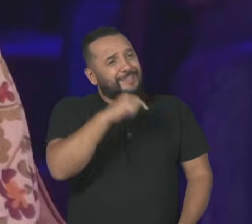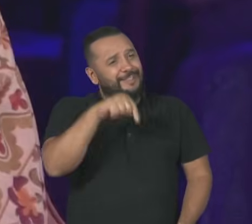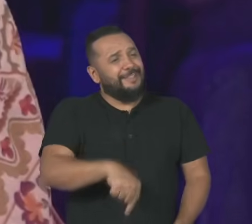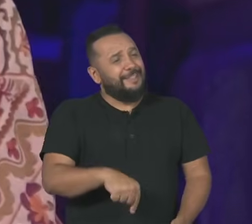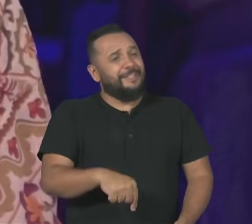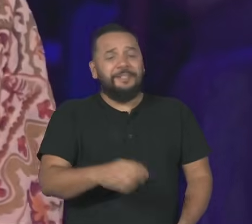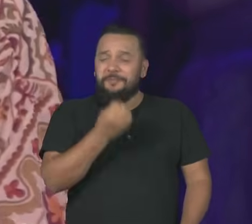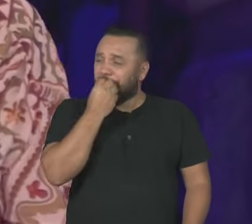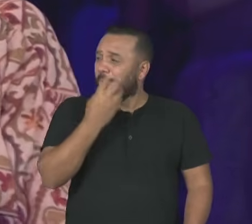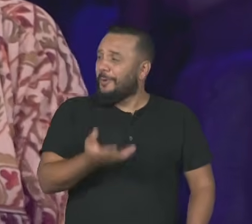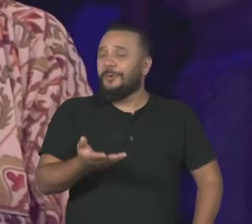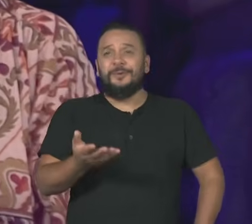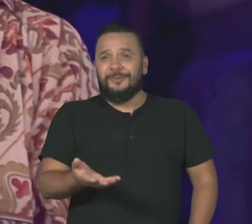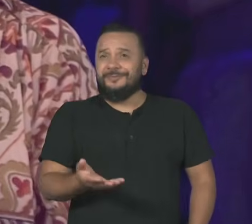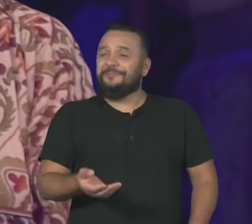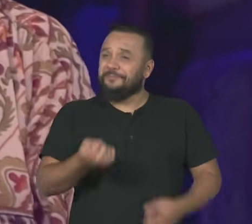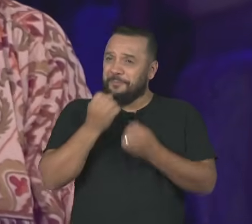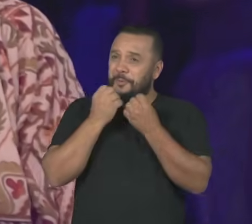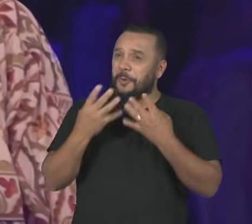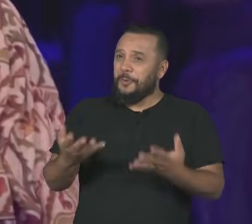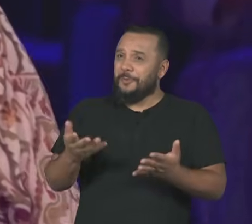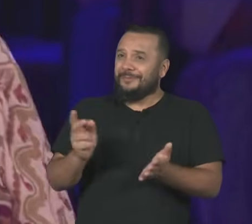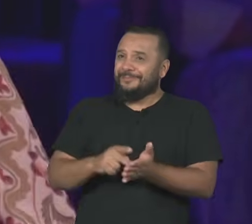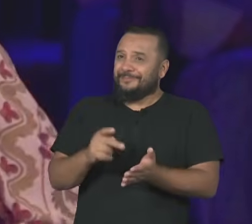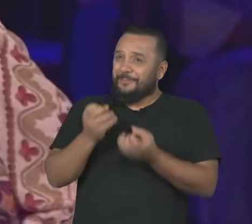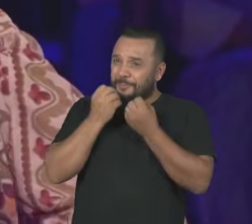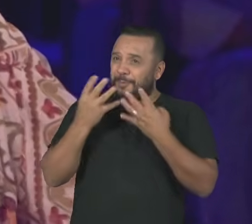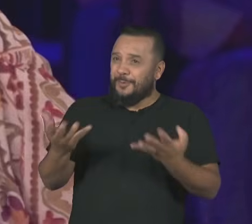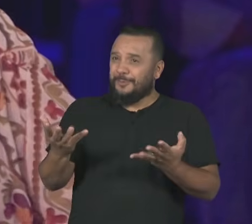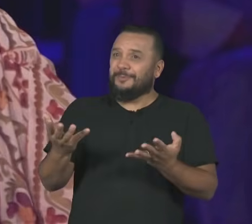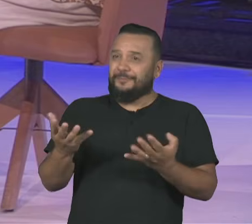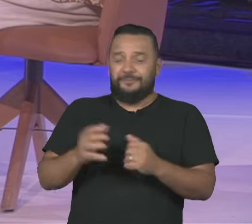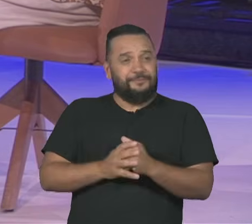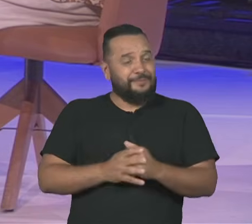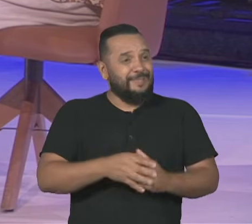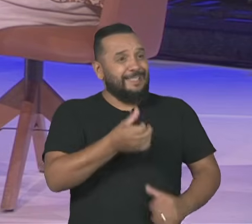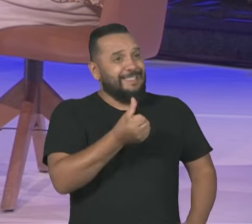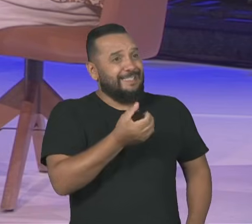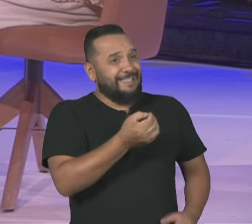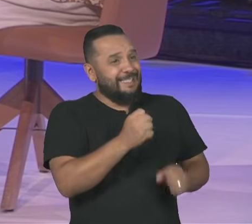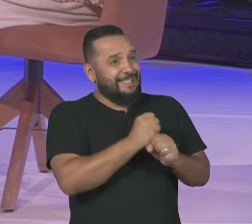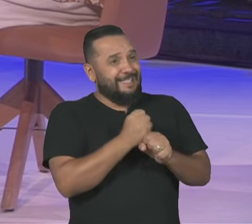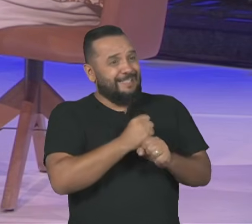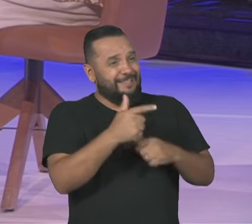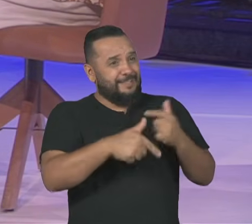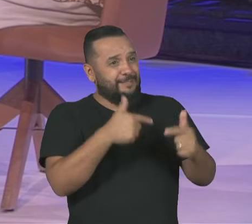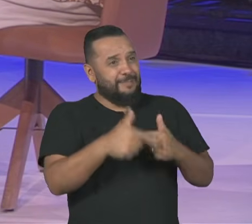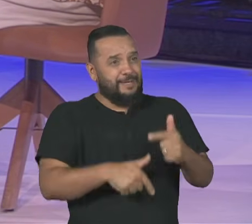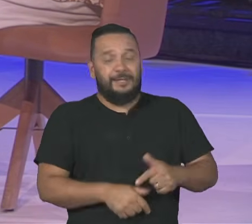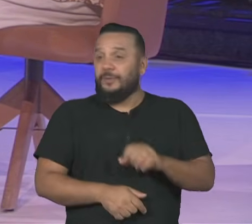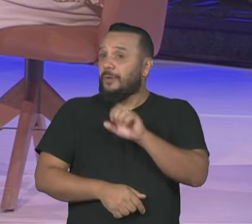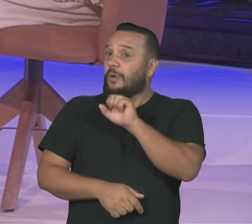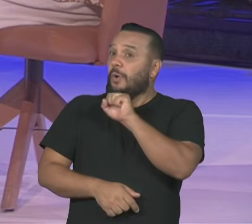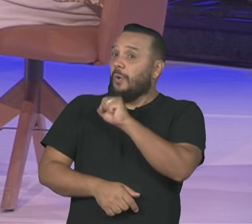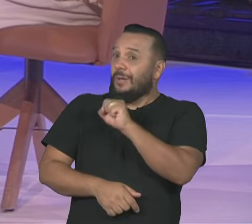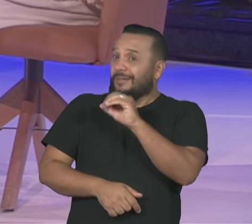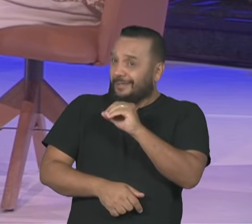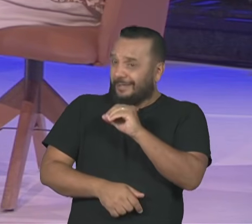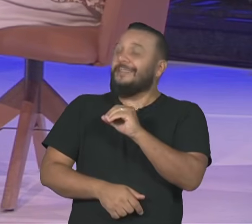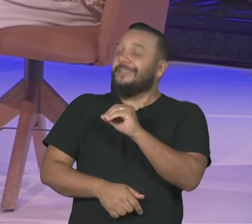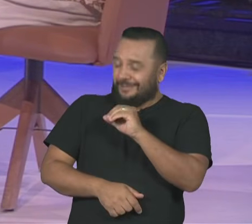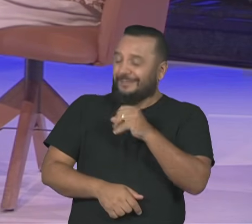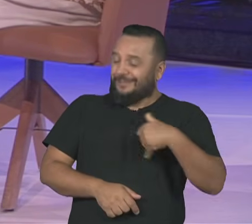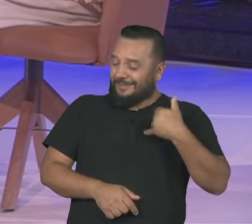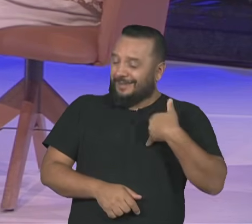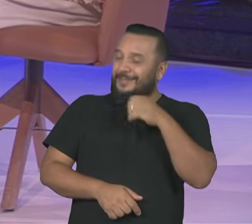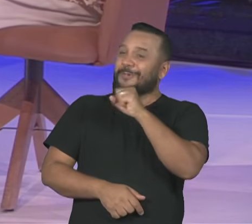Que coisa boa! Bom demais, bom demais. 60 anos de carreira? E 80 de vida. E 80 de